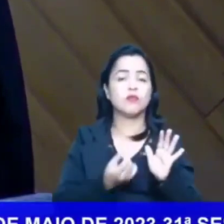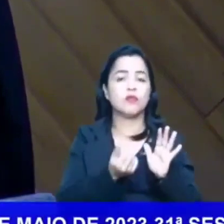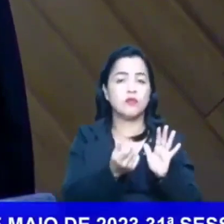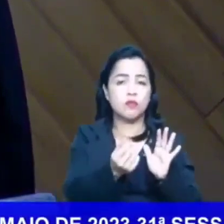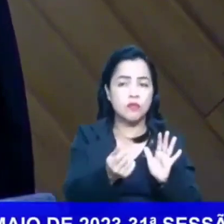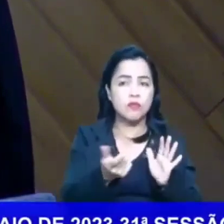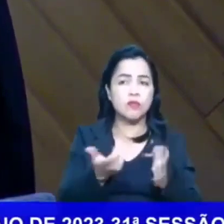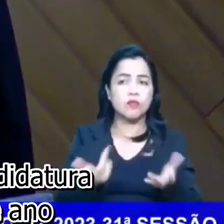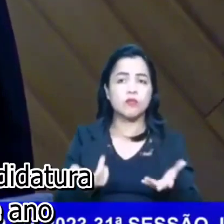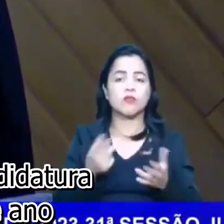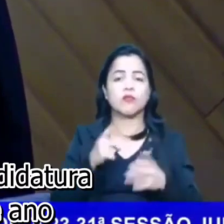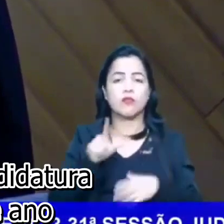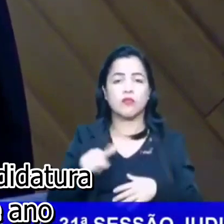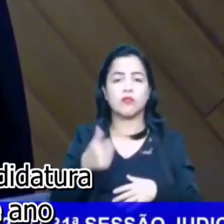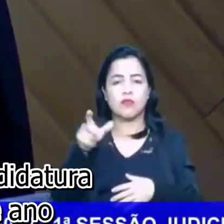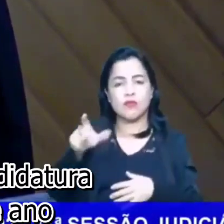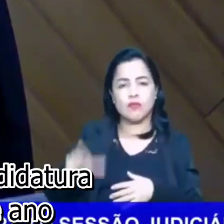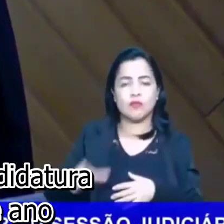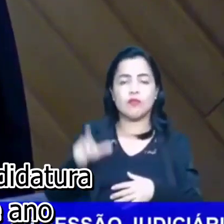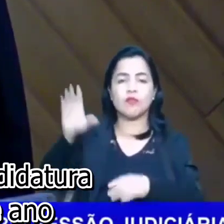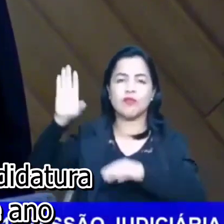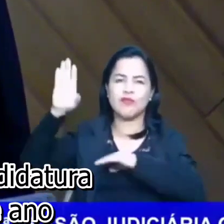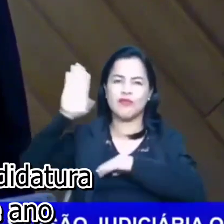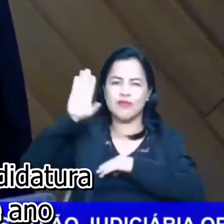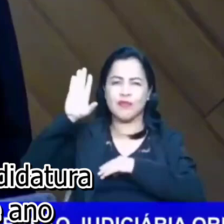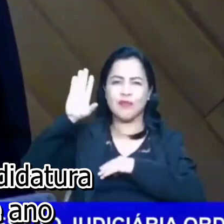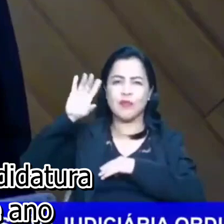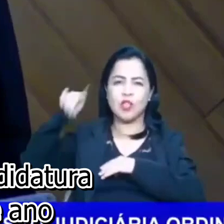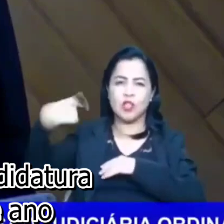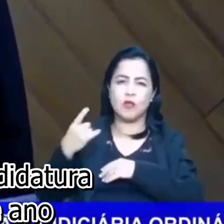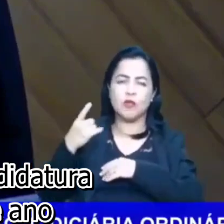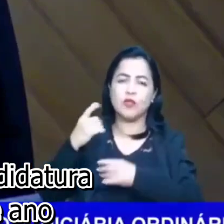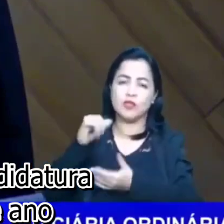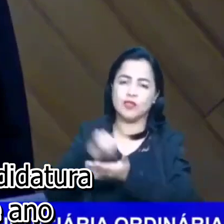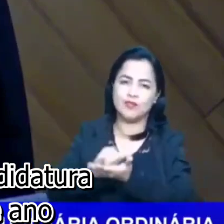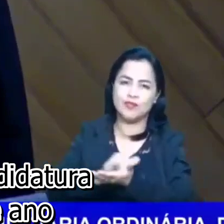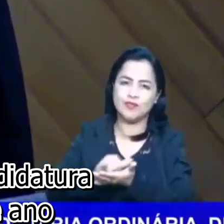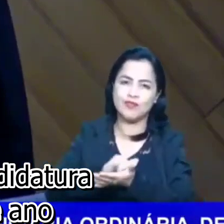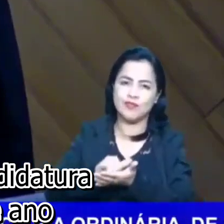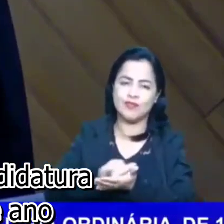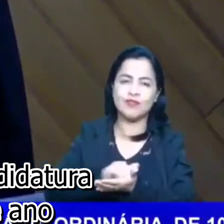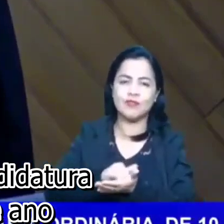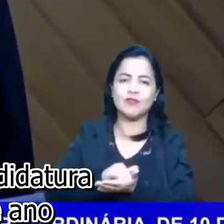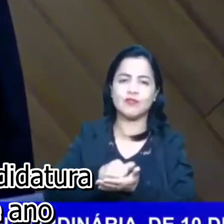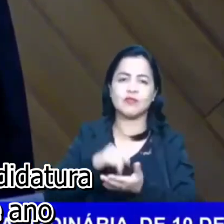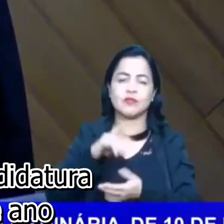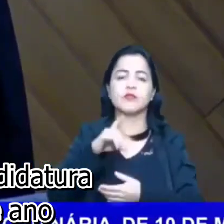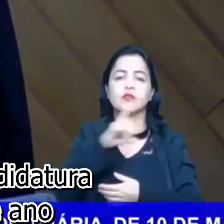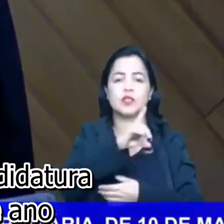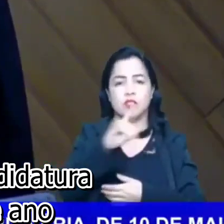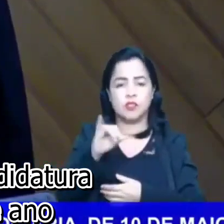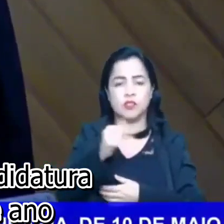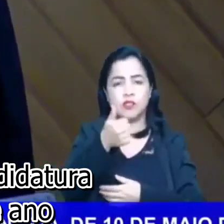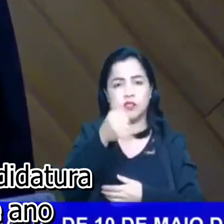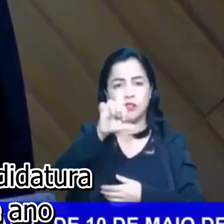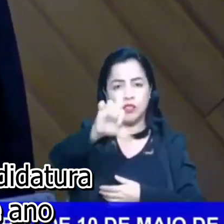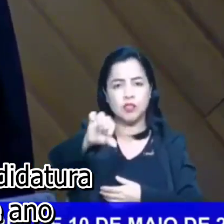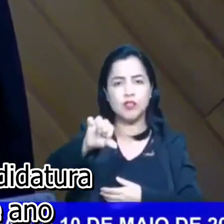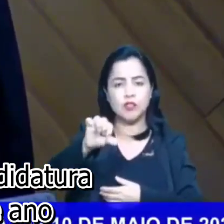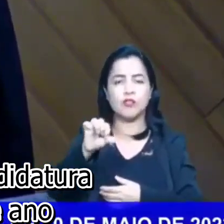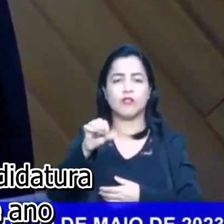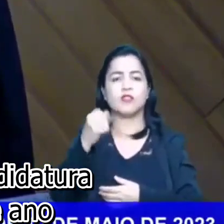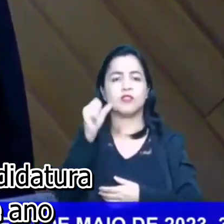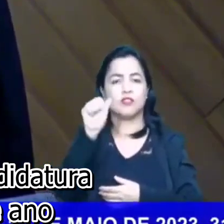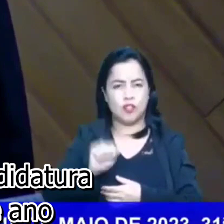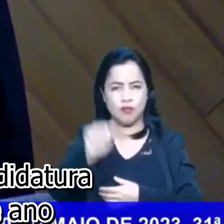sugênito, homem pele clara, onde a candidata, após o seu registro de escuro e barba candidatura, escura. no dia 19/8 daquele corrente